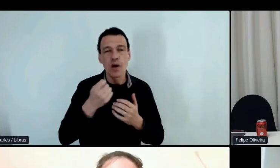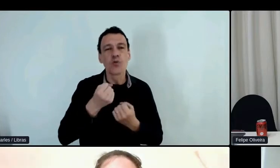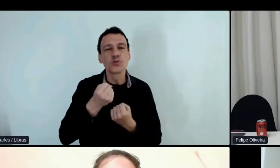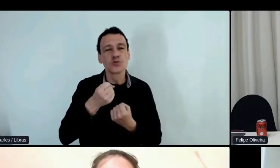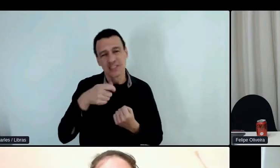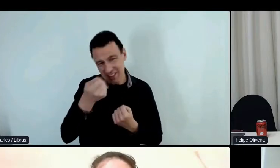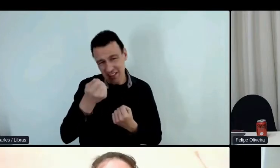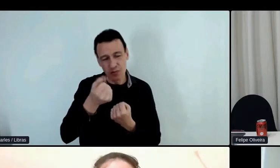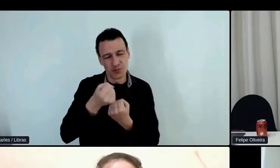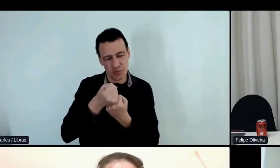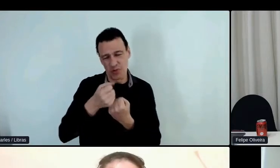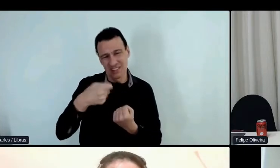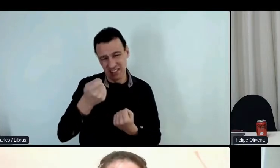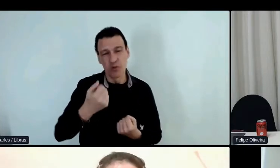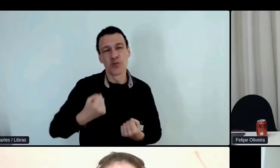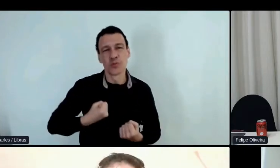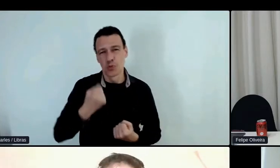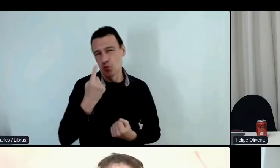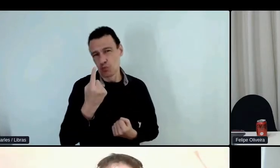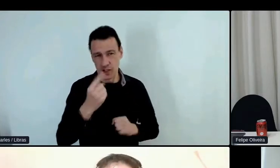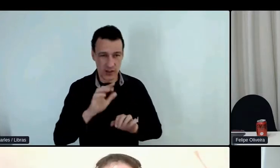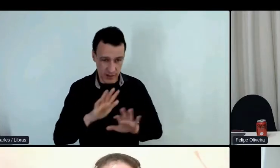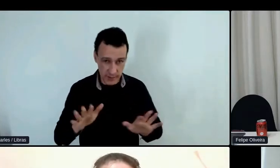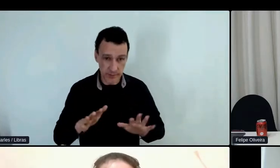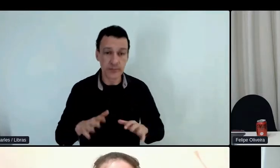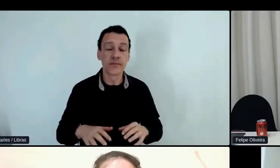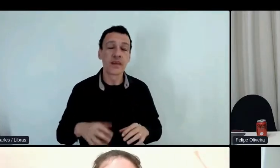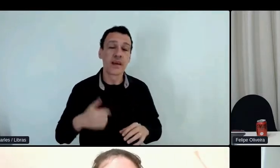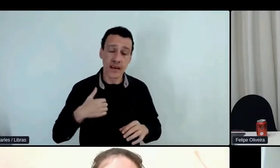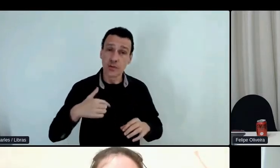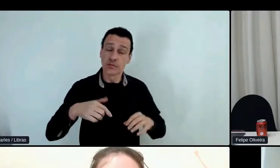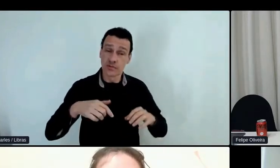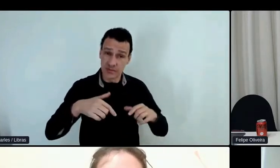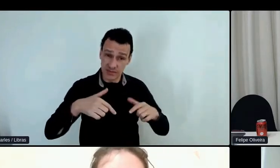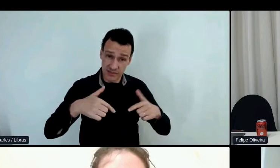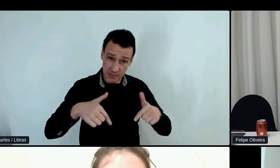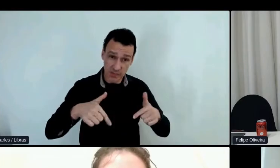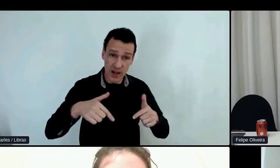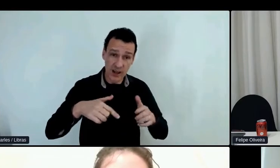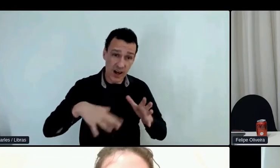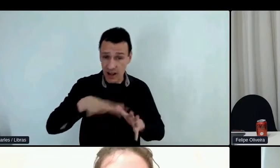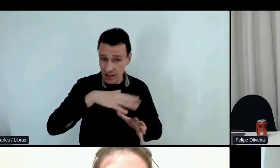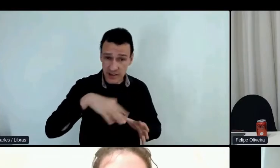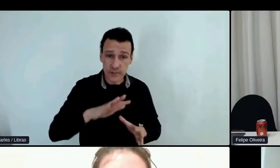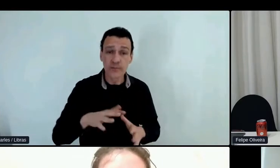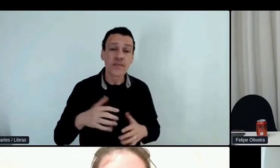estou com 56 anos, fui diagnosticada agora também com um TEA